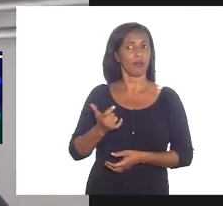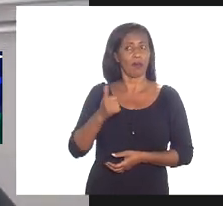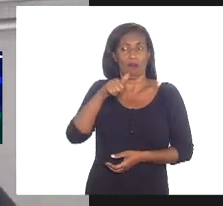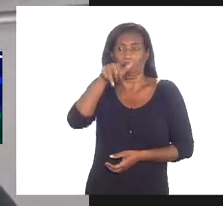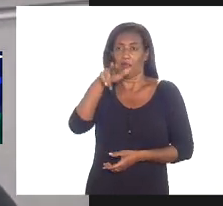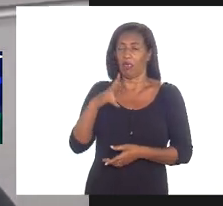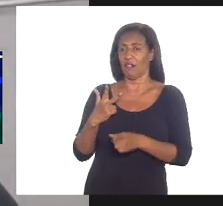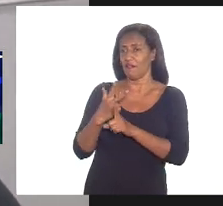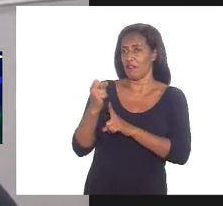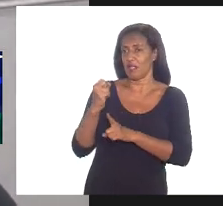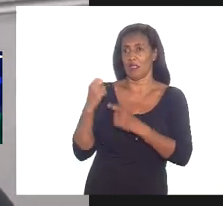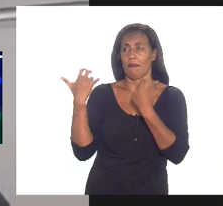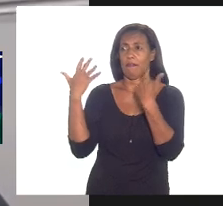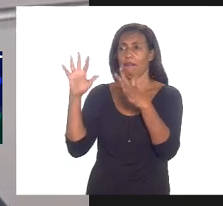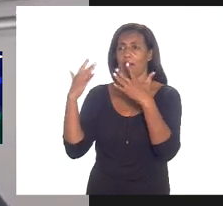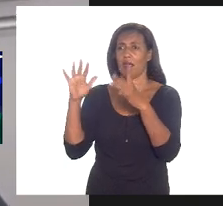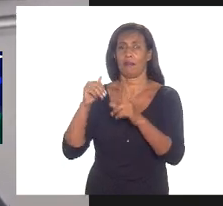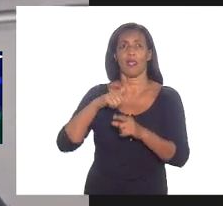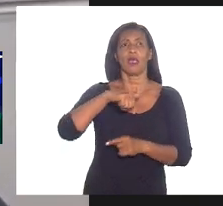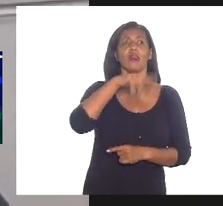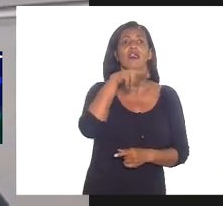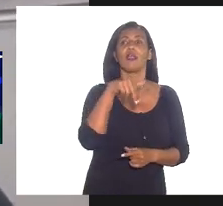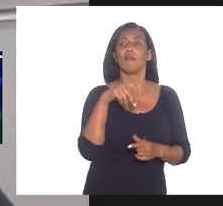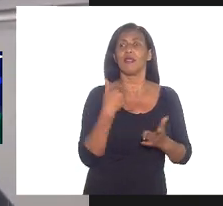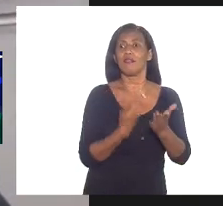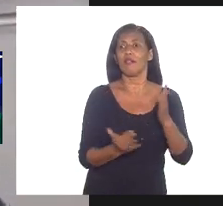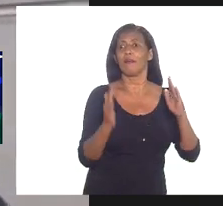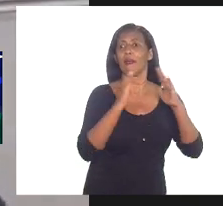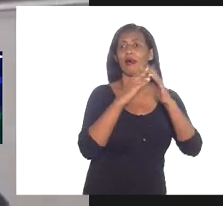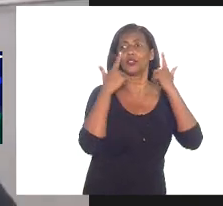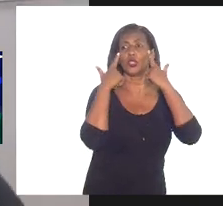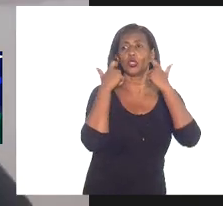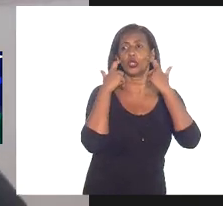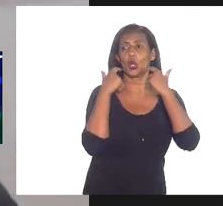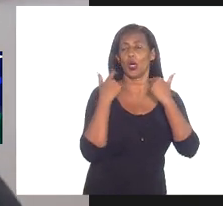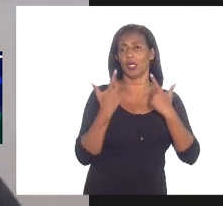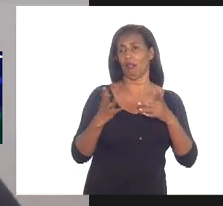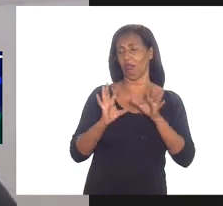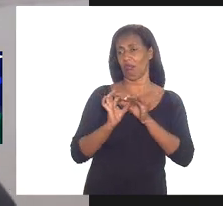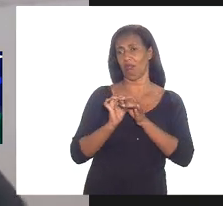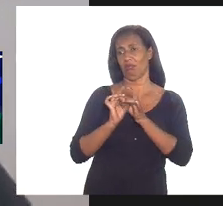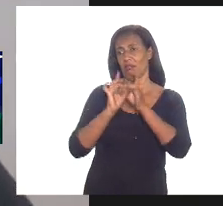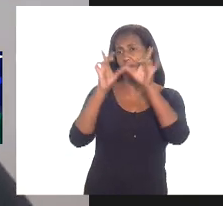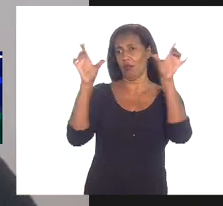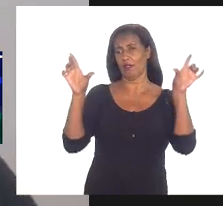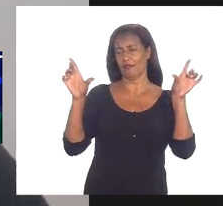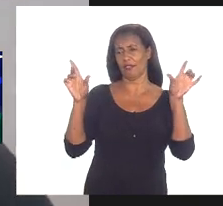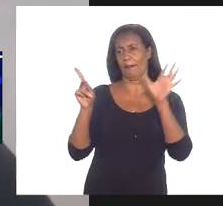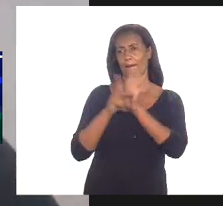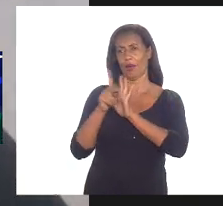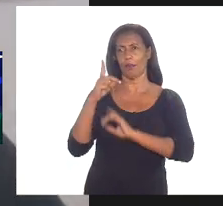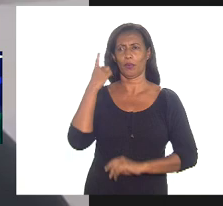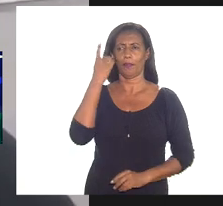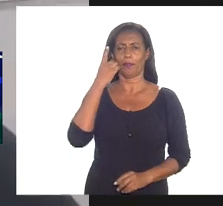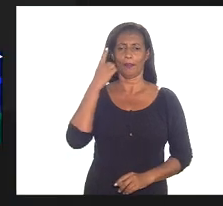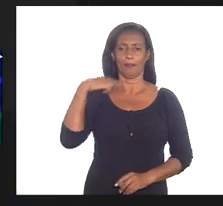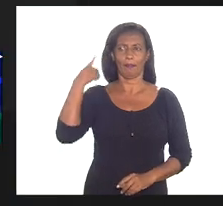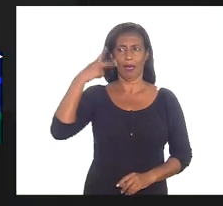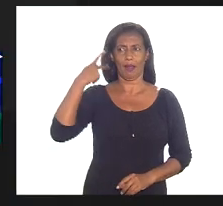quem ganhar parabéns hein perdeu vai para casa de chora e isso faz parte da democracia e do Parlamento pregado